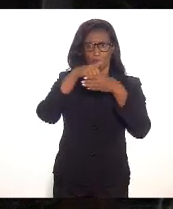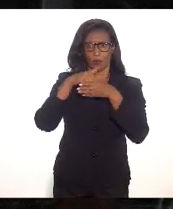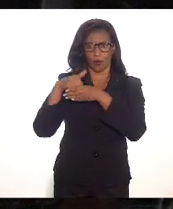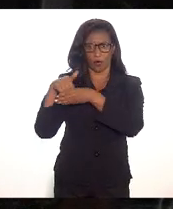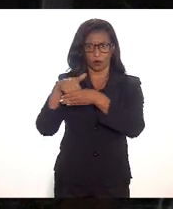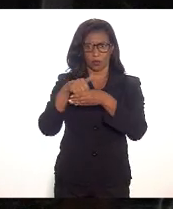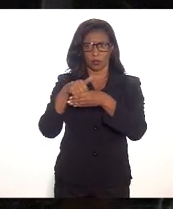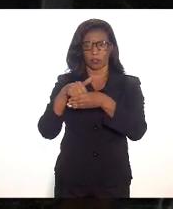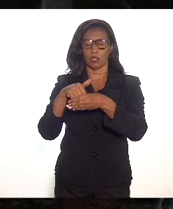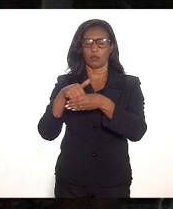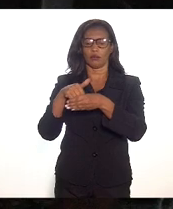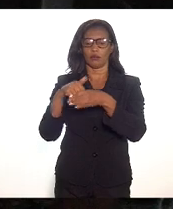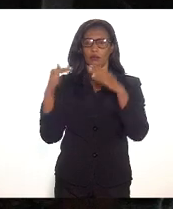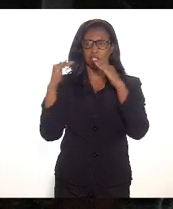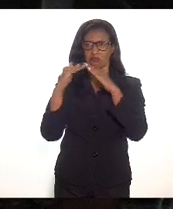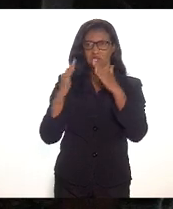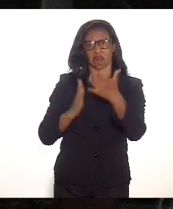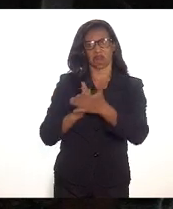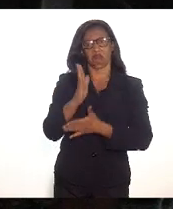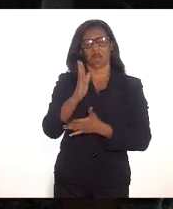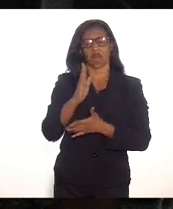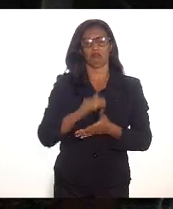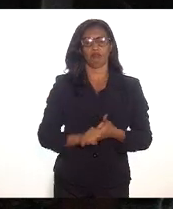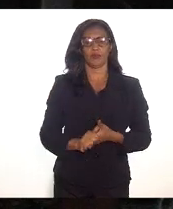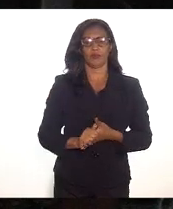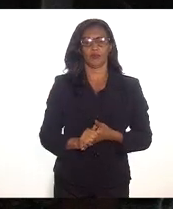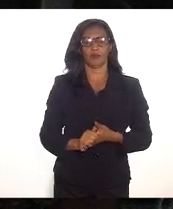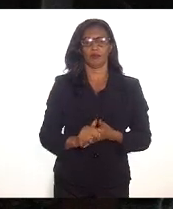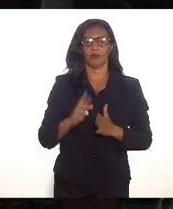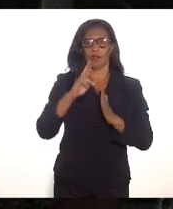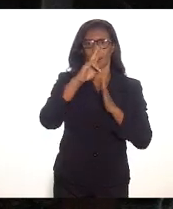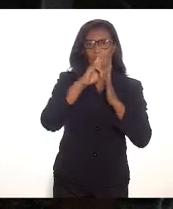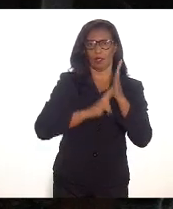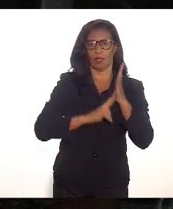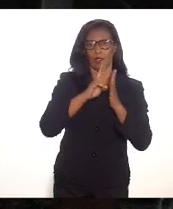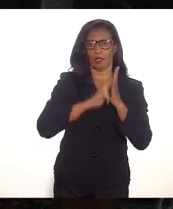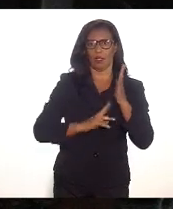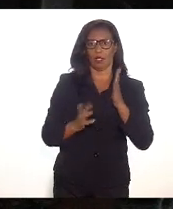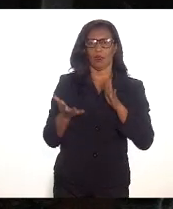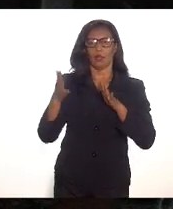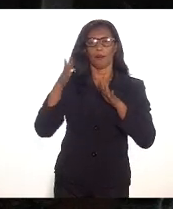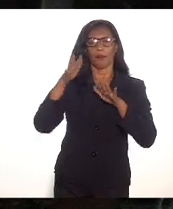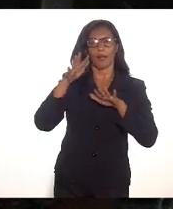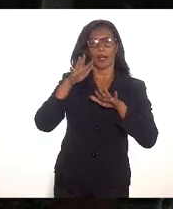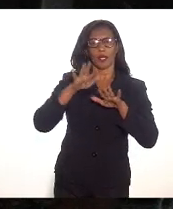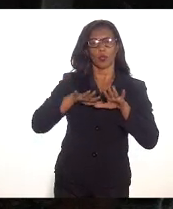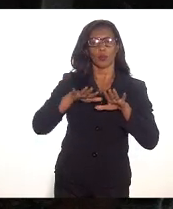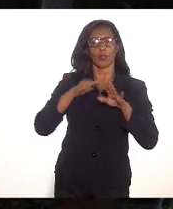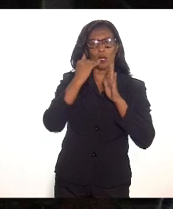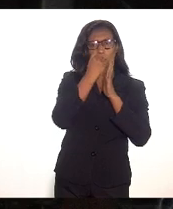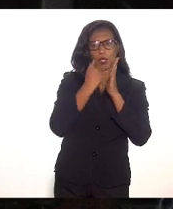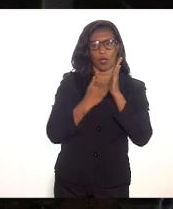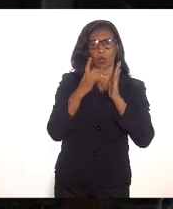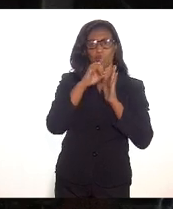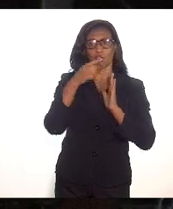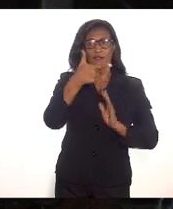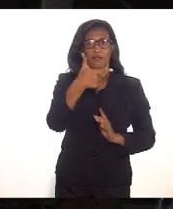que concordam permaneçam como estão, aprovado. Requerimento para inclusão na ordem do dia, projeto de